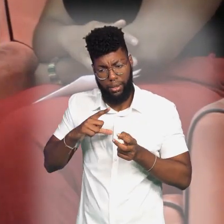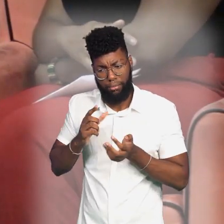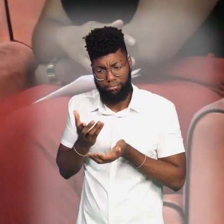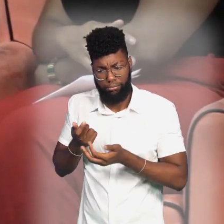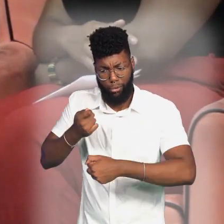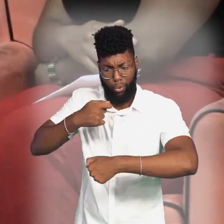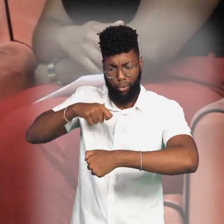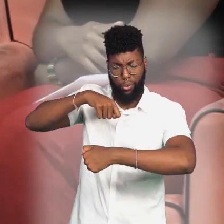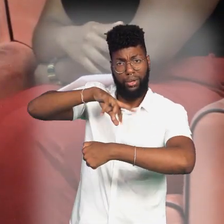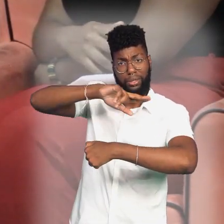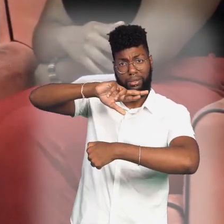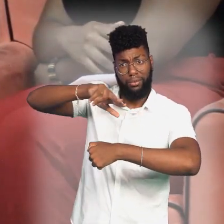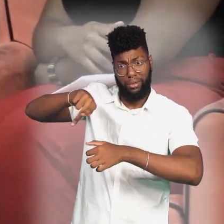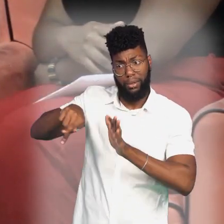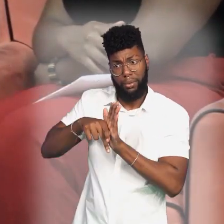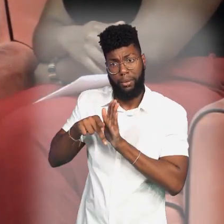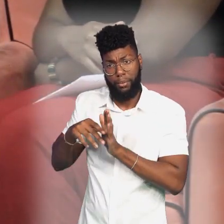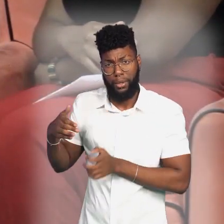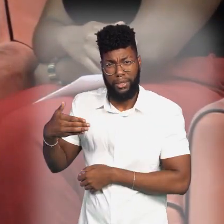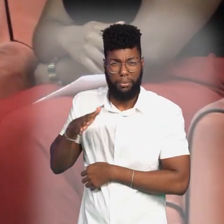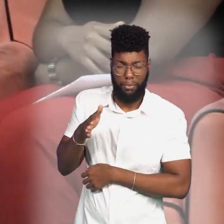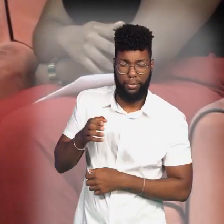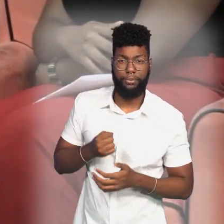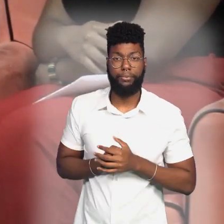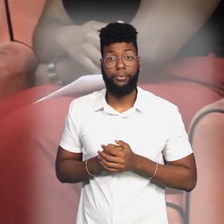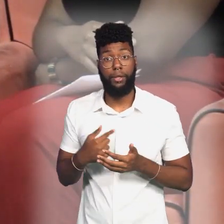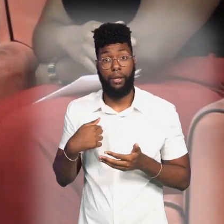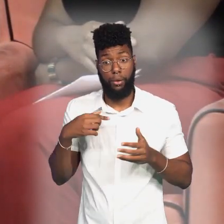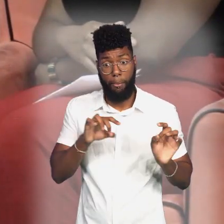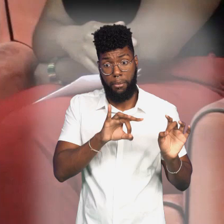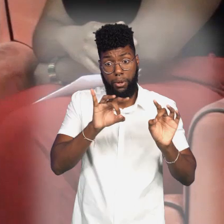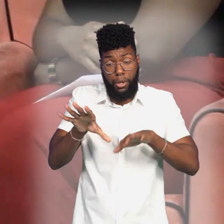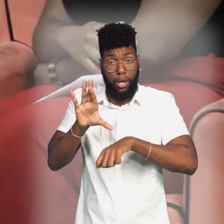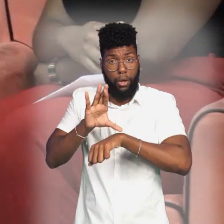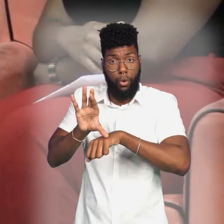disso. E aí eu larguei a História para fazer